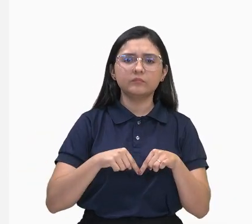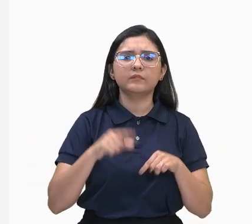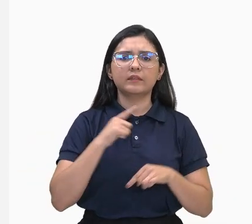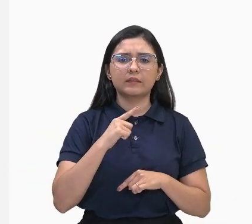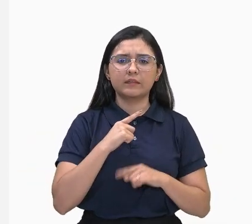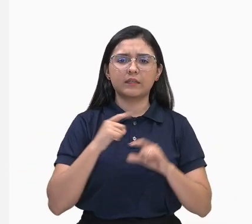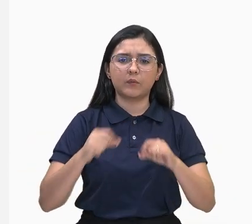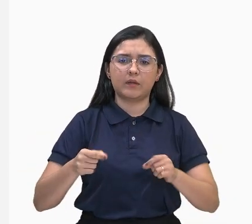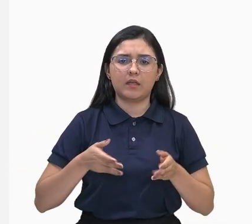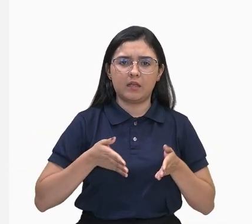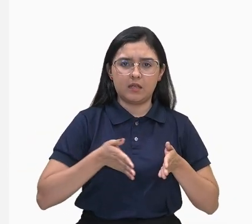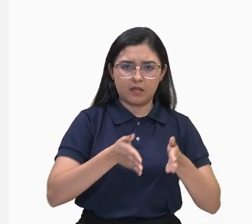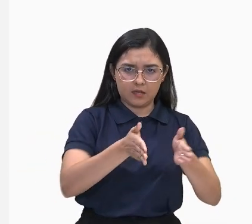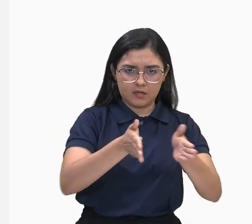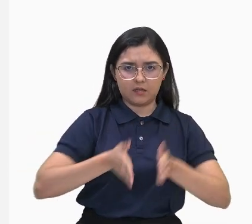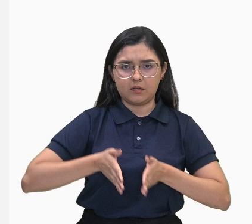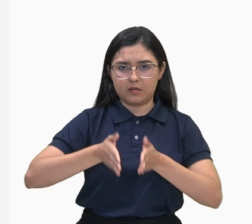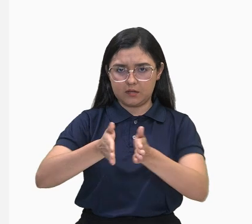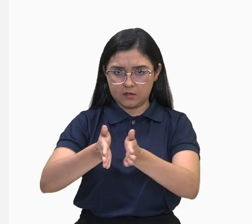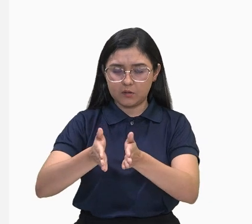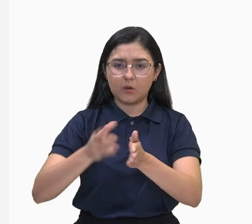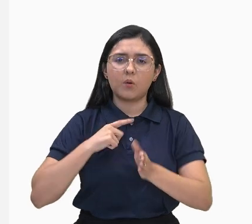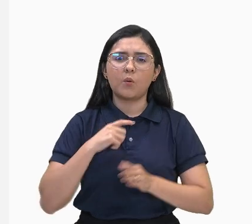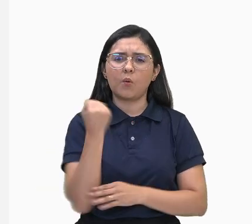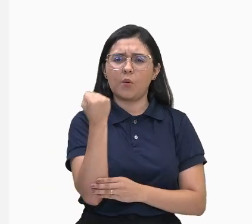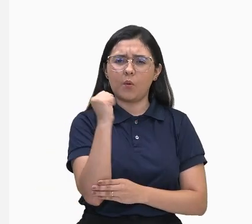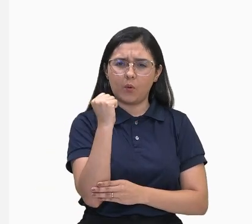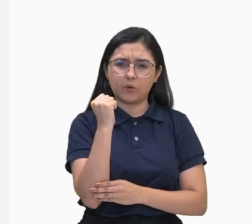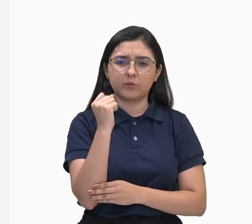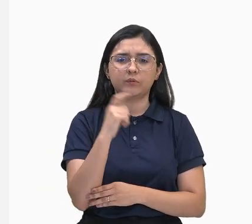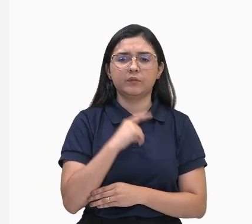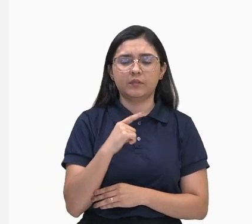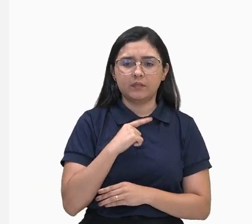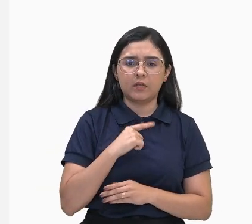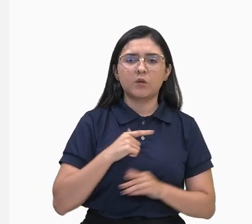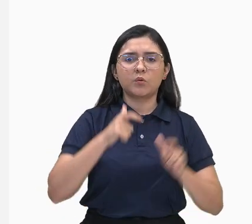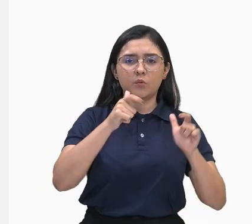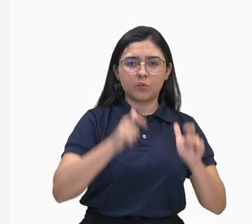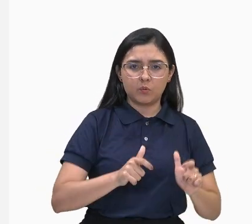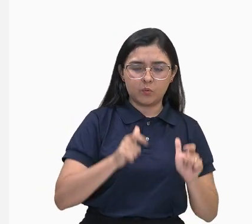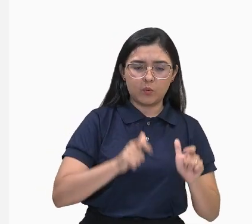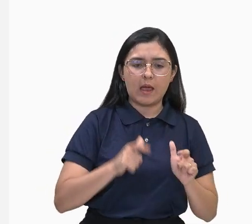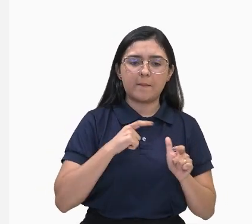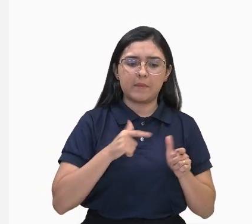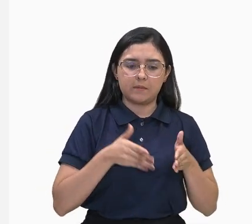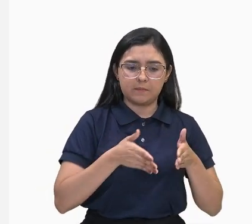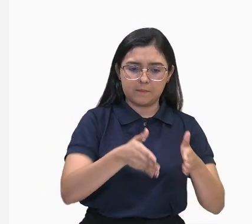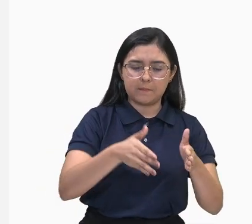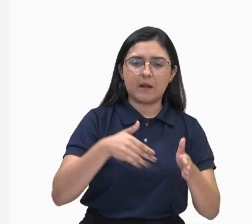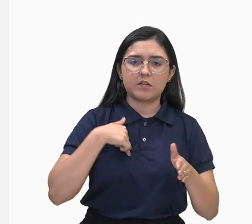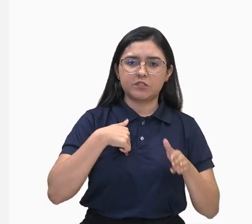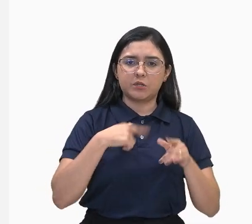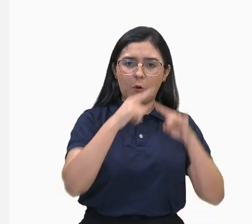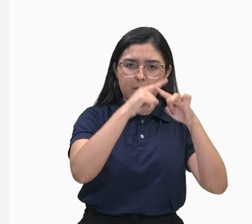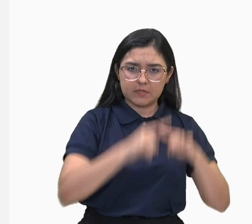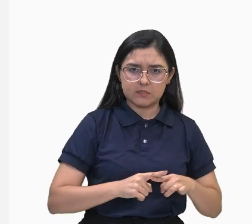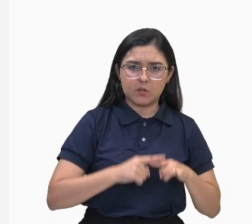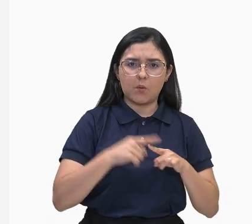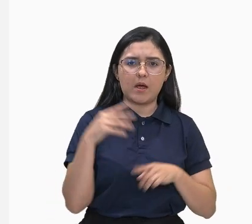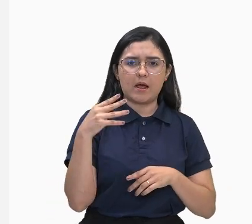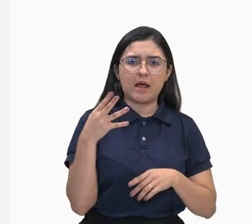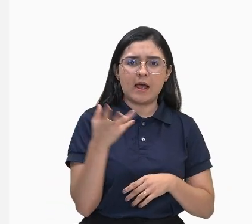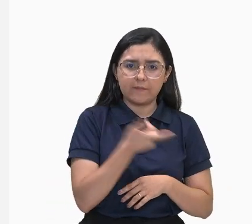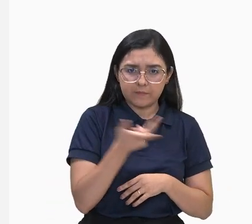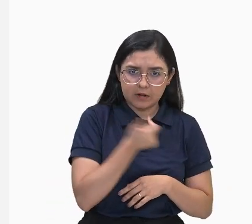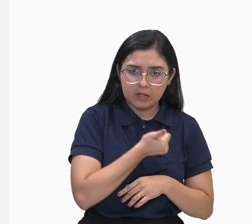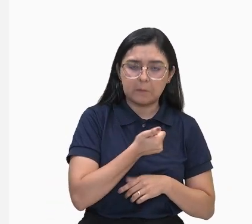8 raias e a gente vai ter a porção para realizar as provas mais rápidas, as provas